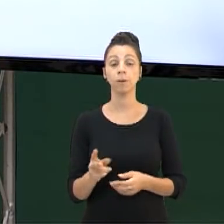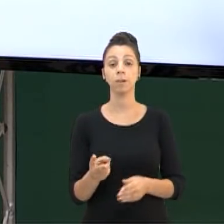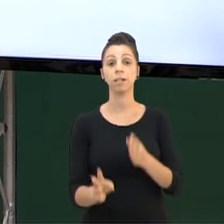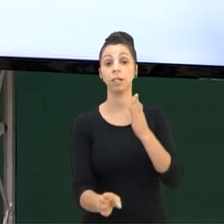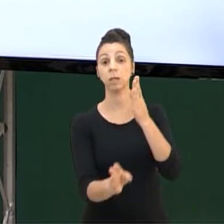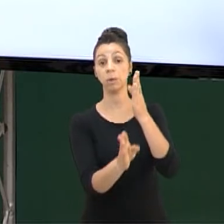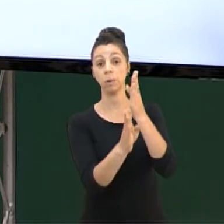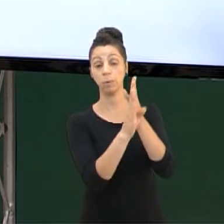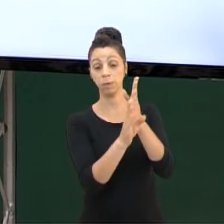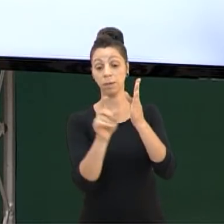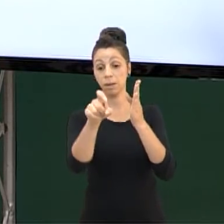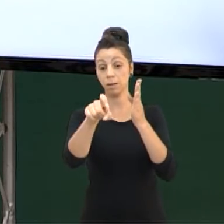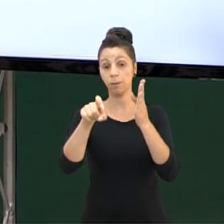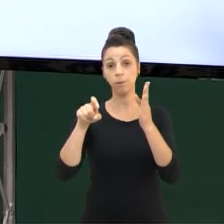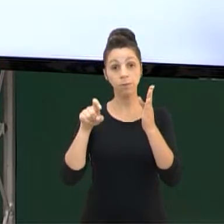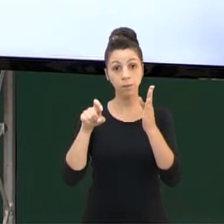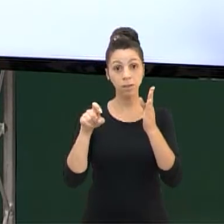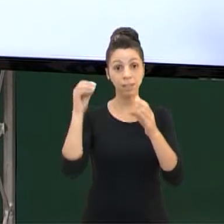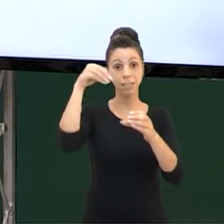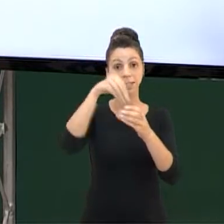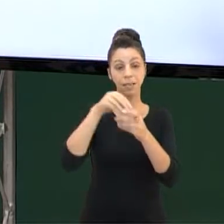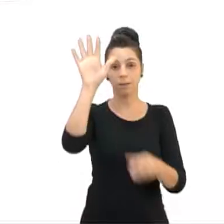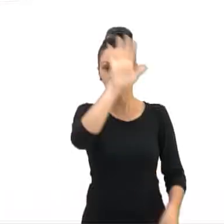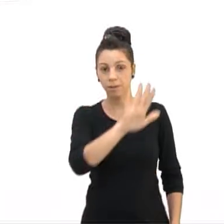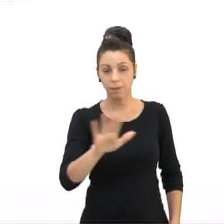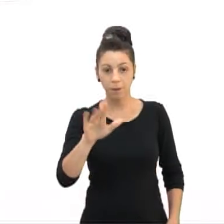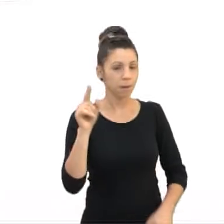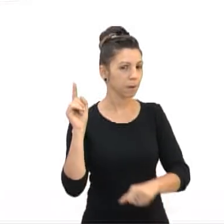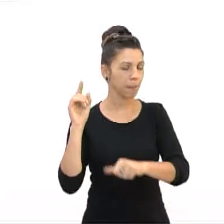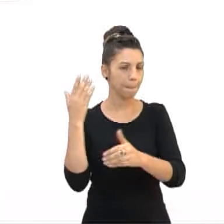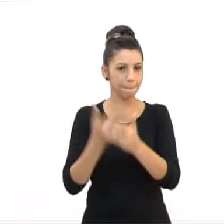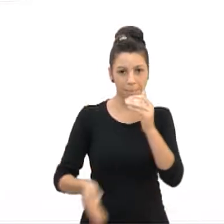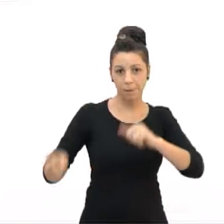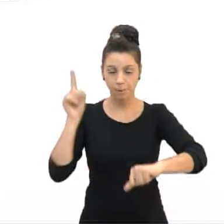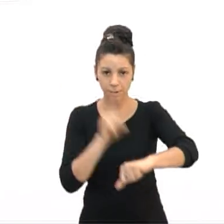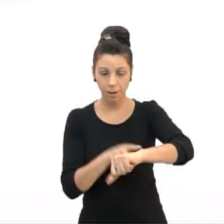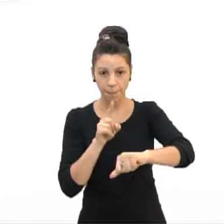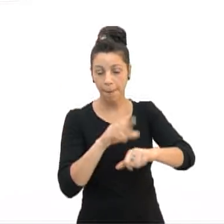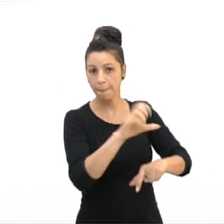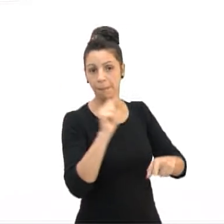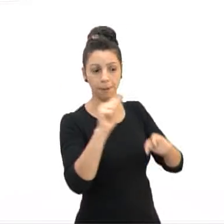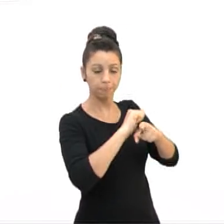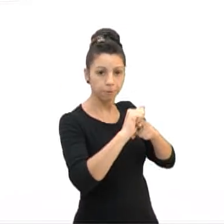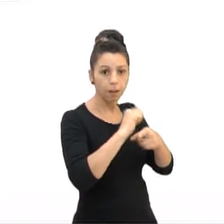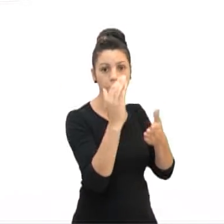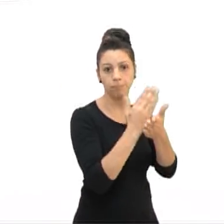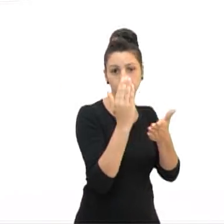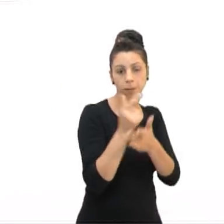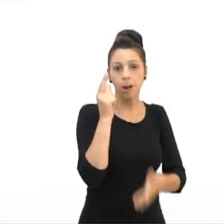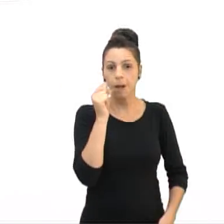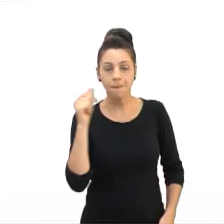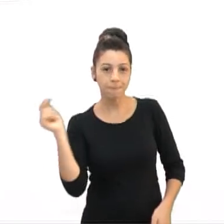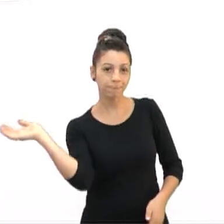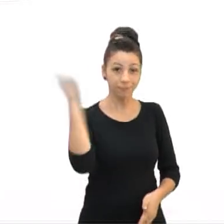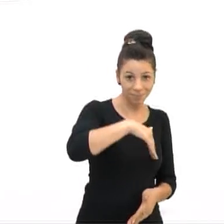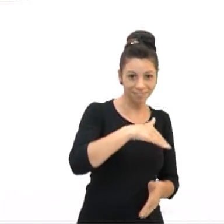de x na equação. Beleza? Então não perde tempo, pega o lápis, a borracha, o caderno e faz!